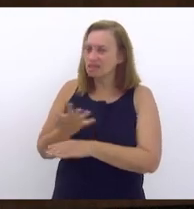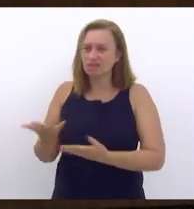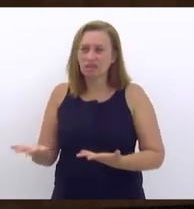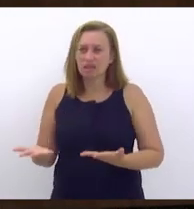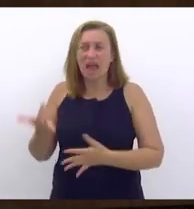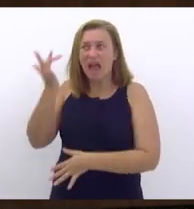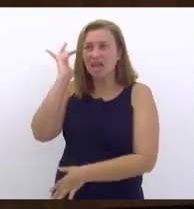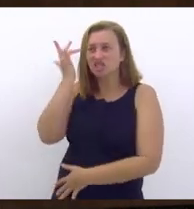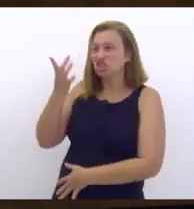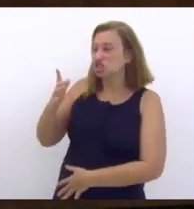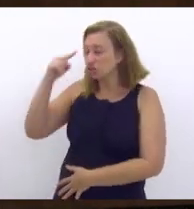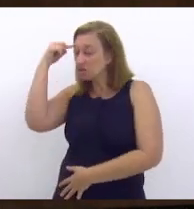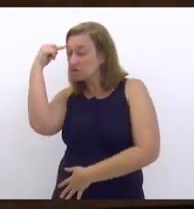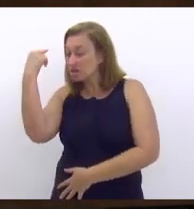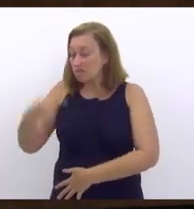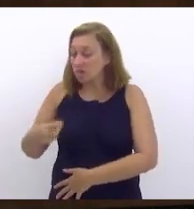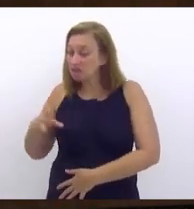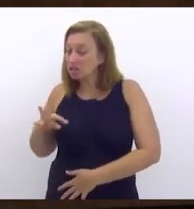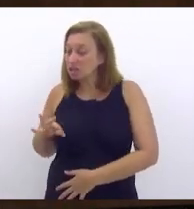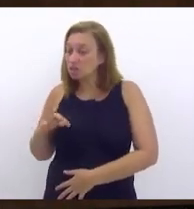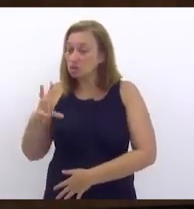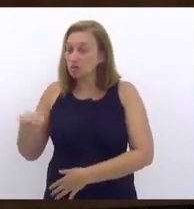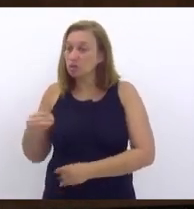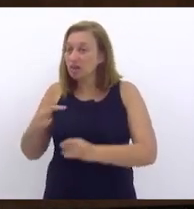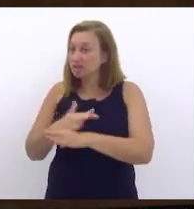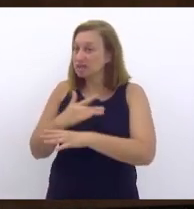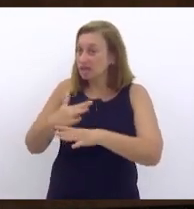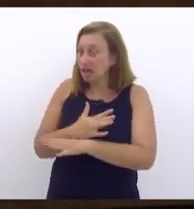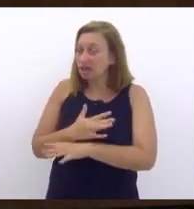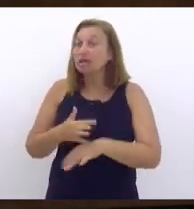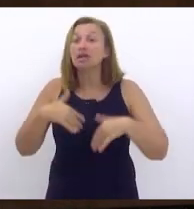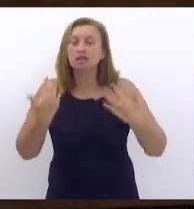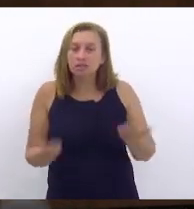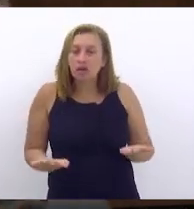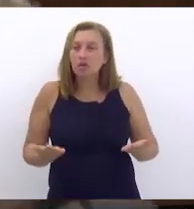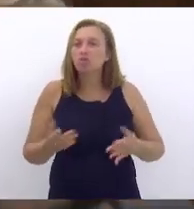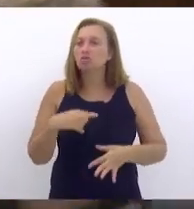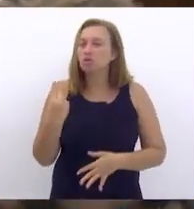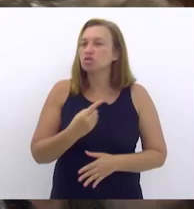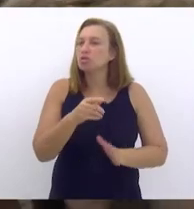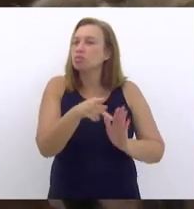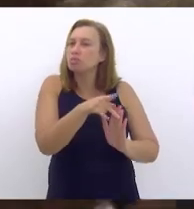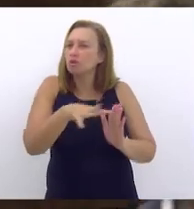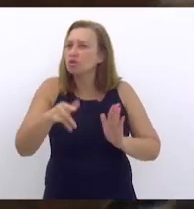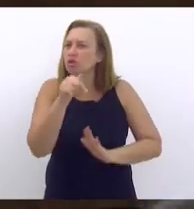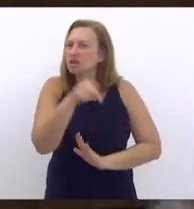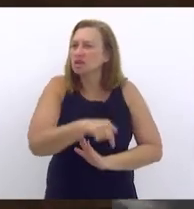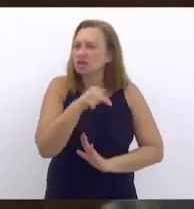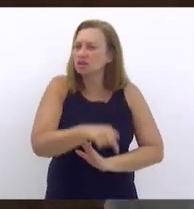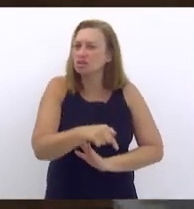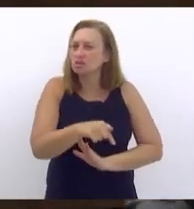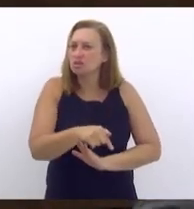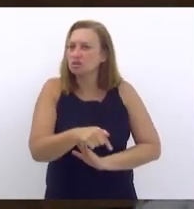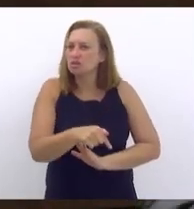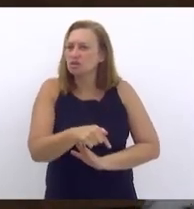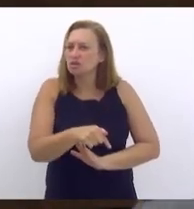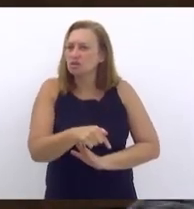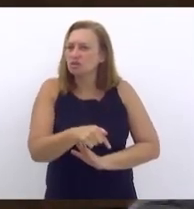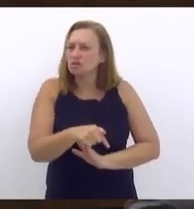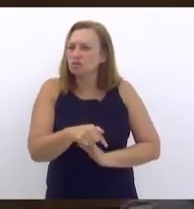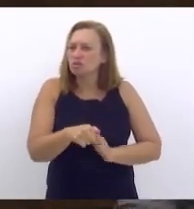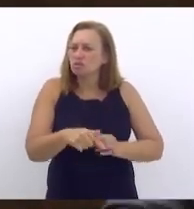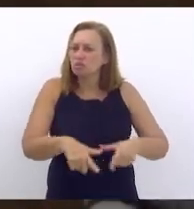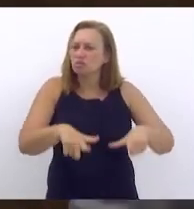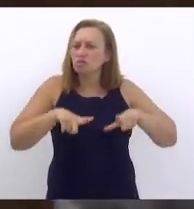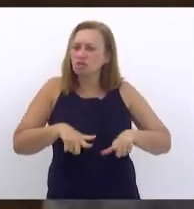se achando o dono da cidade de Barra do Piraí. Portanto, nós estamos protocolando aqui uma moção de repúdio ao prefeito de